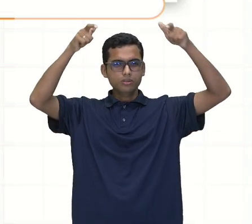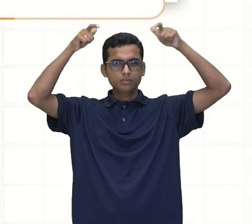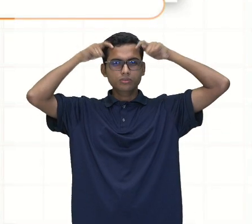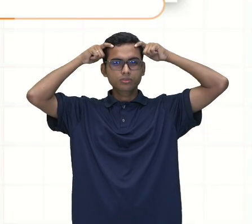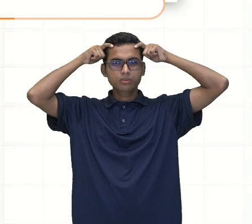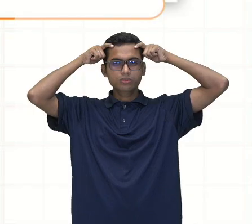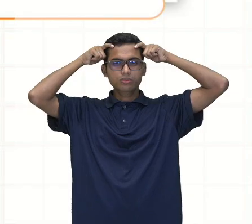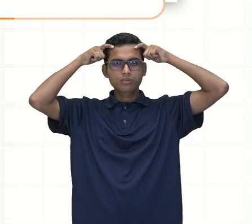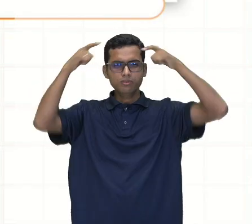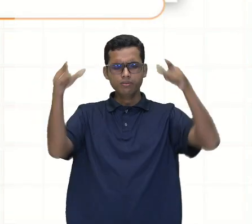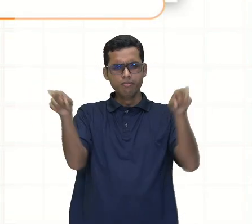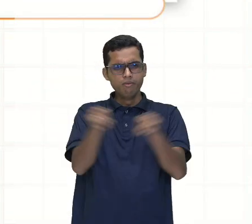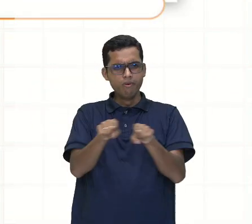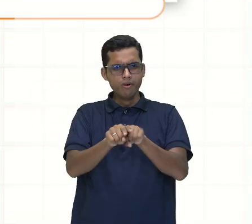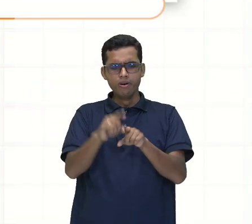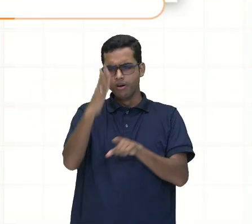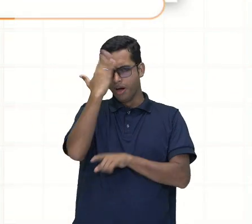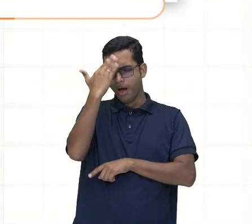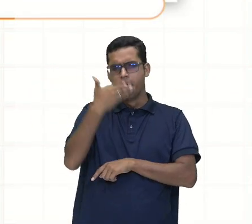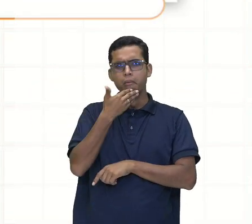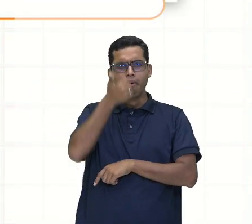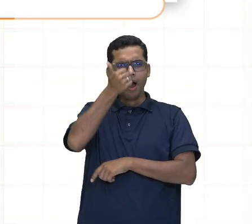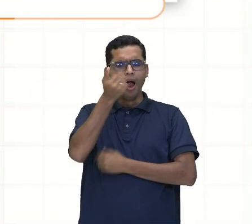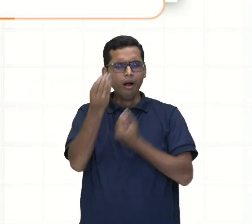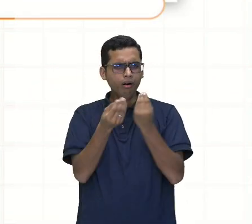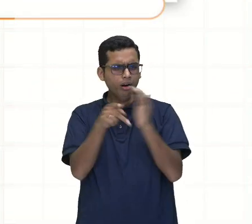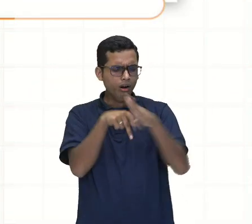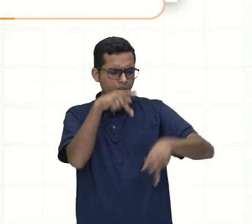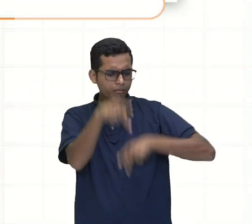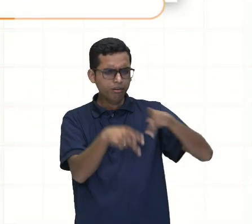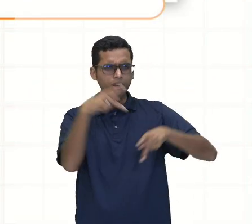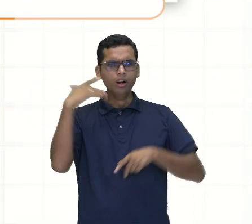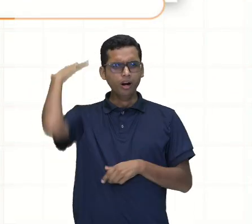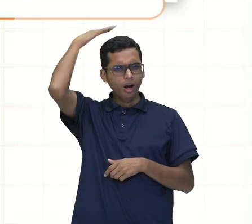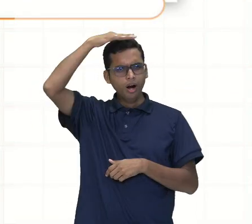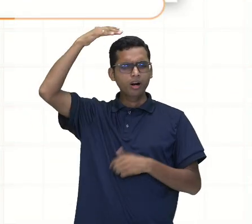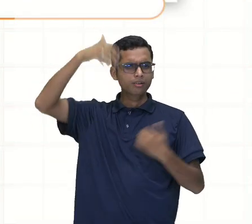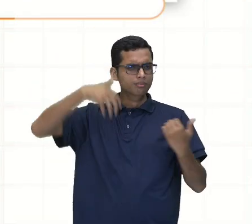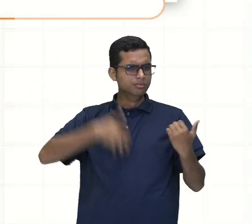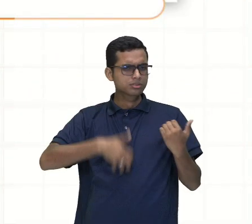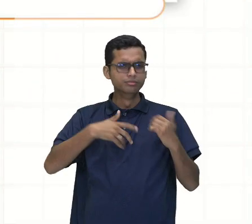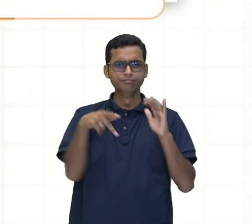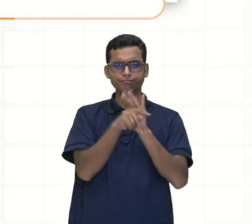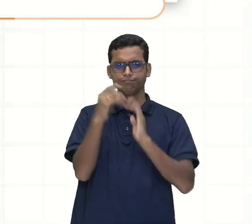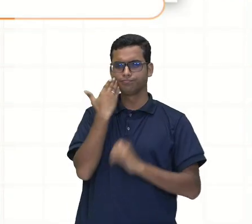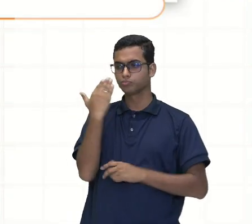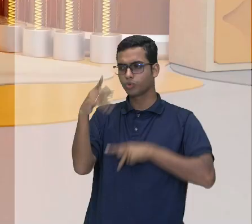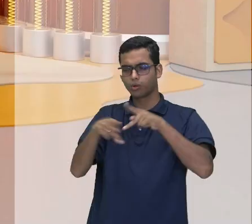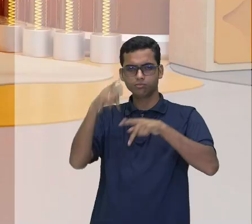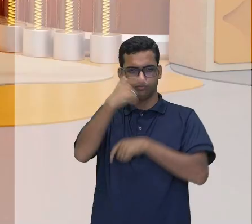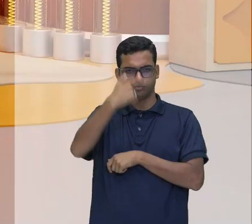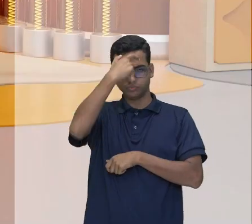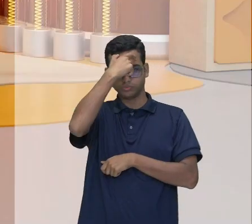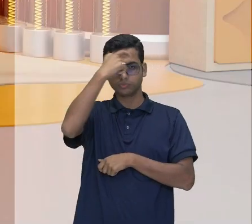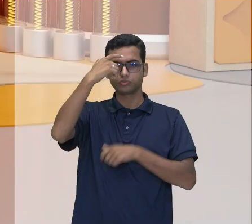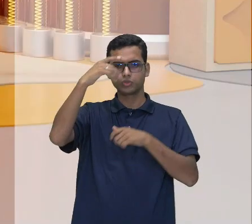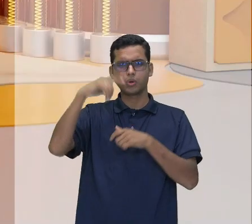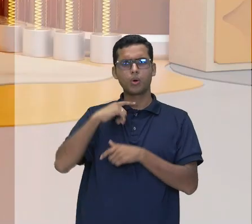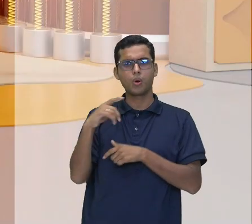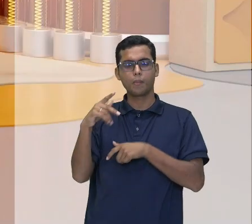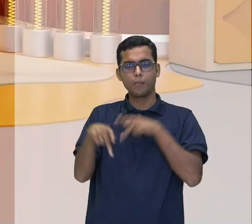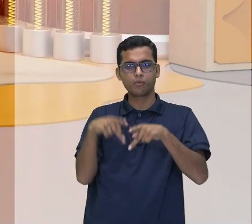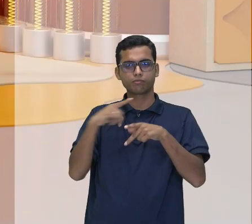sabermos melhor, né, sobre os astecas, trouxemos também uma escala sobre a